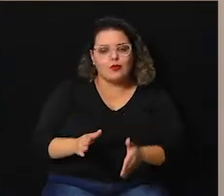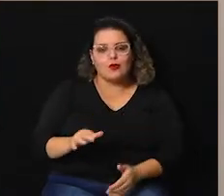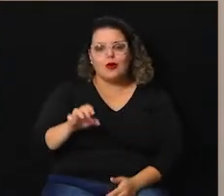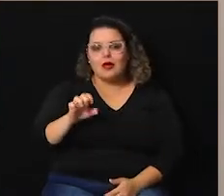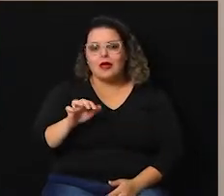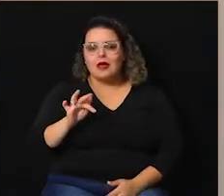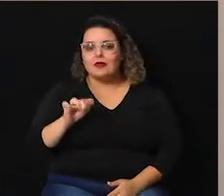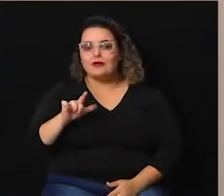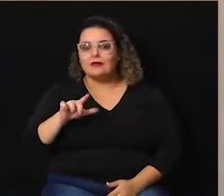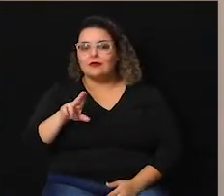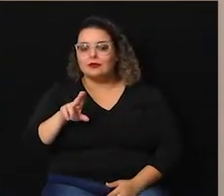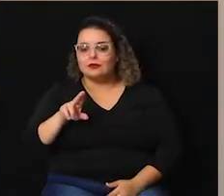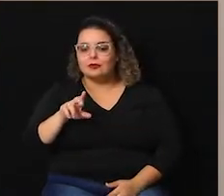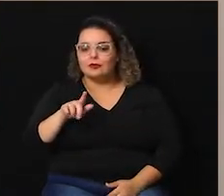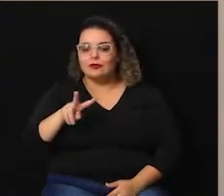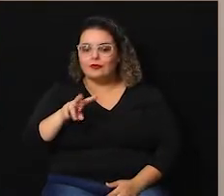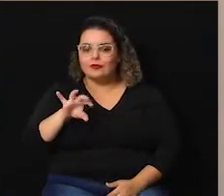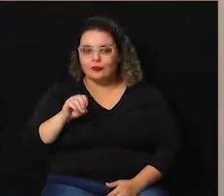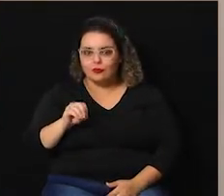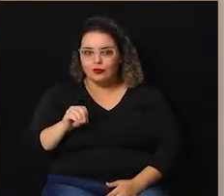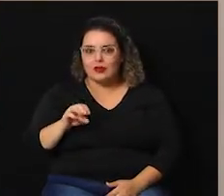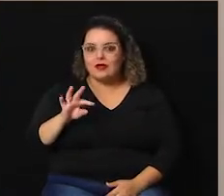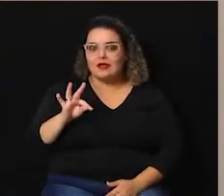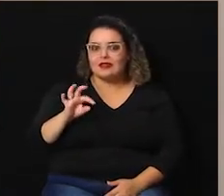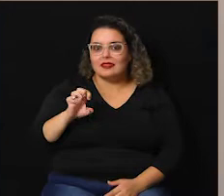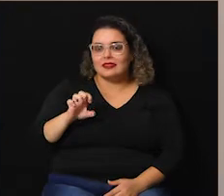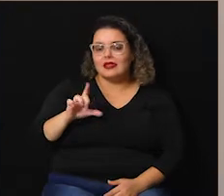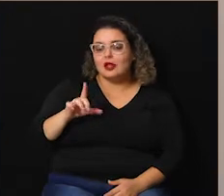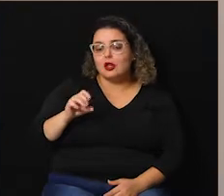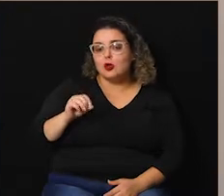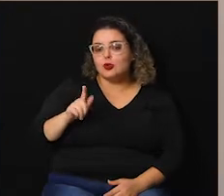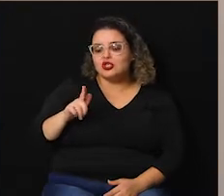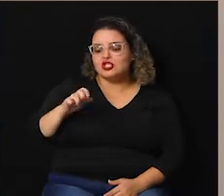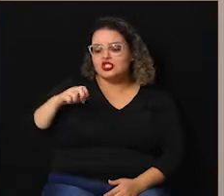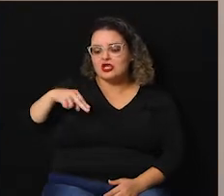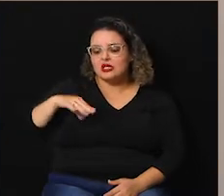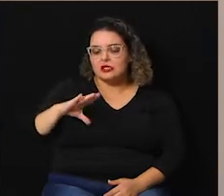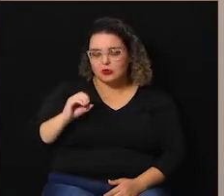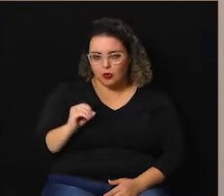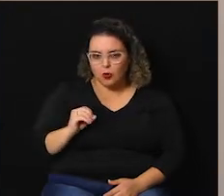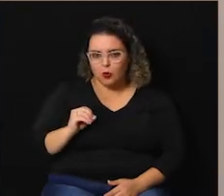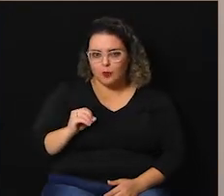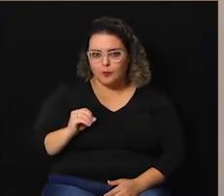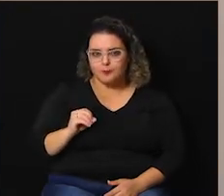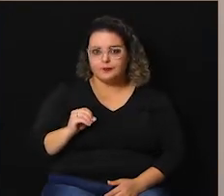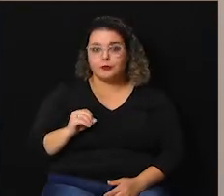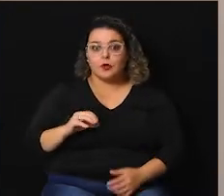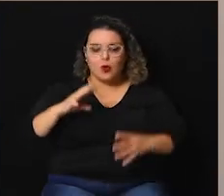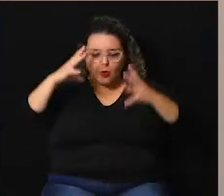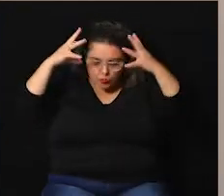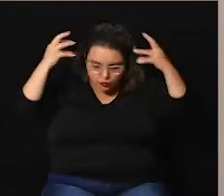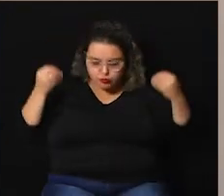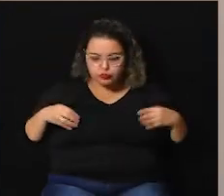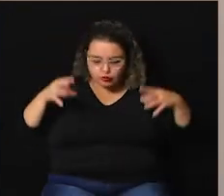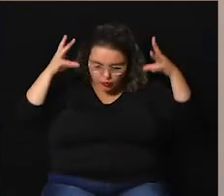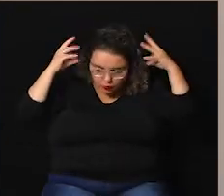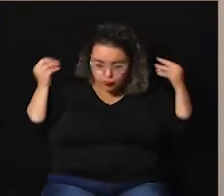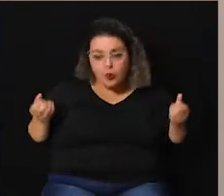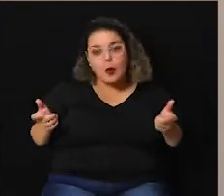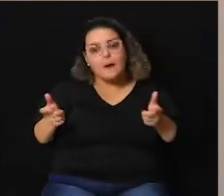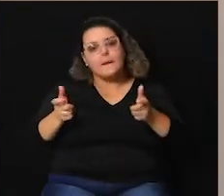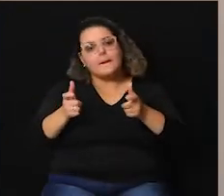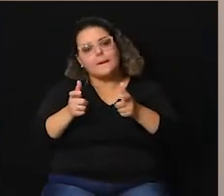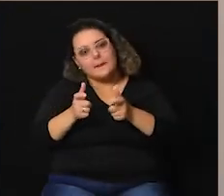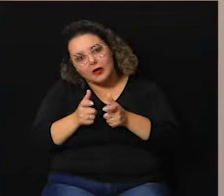é o eflúvio telógeno ou telogênico? É uma queda também abrupta, menos